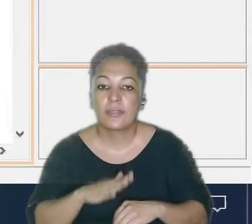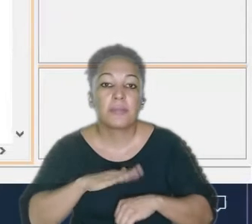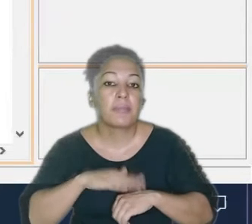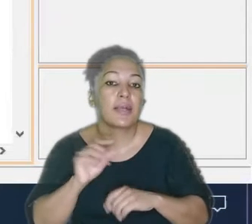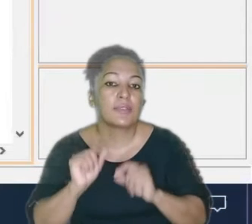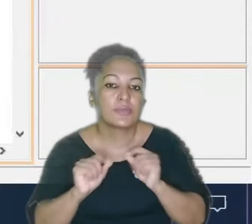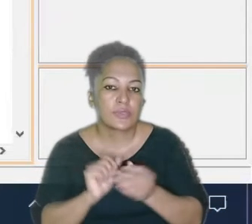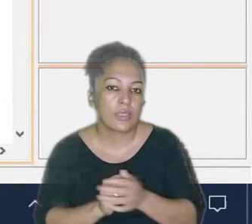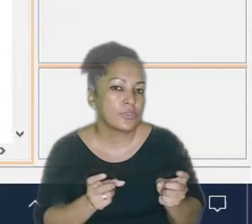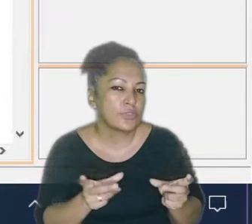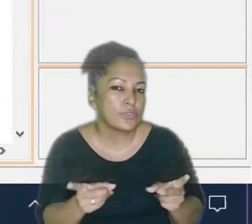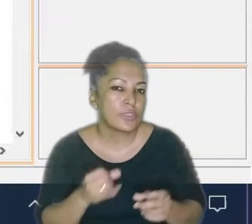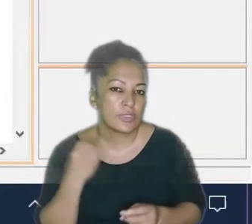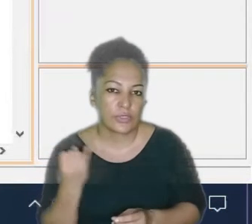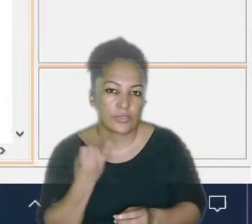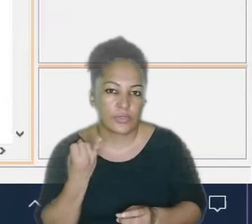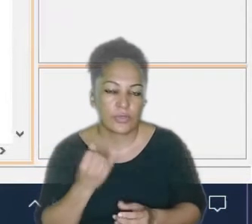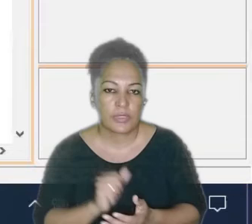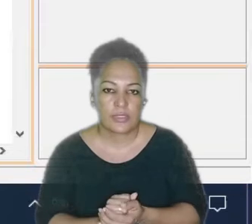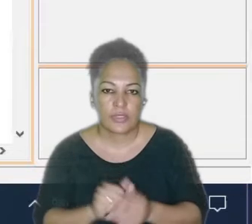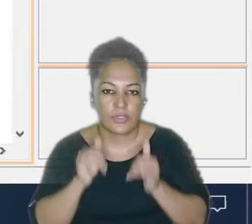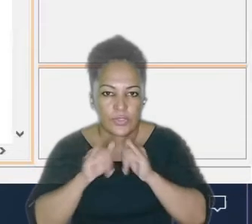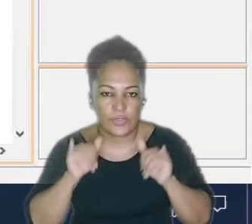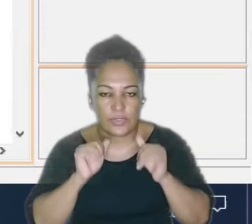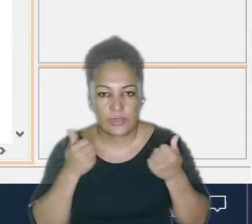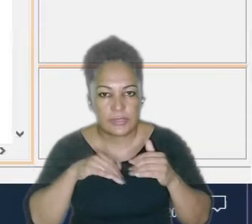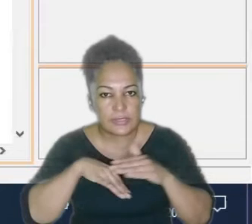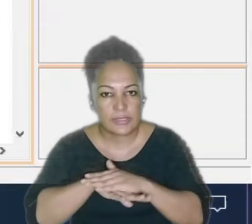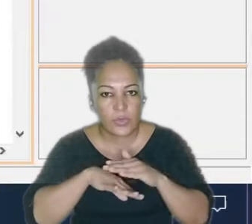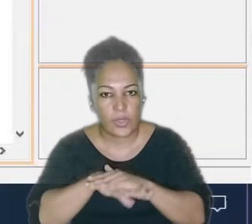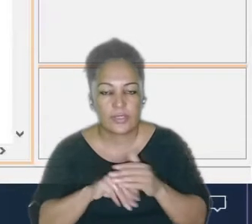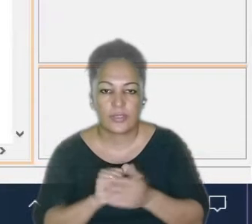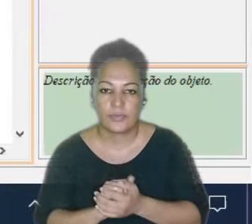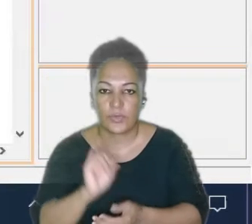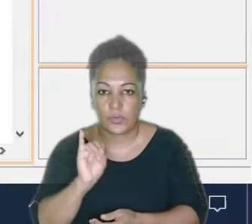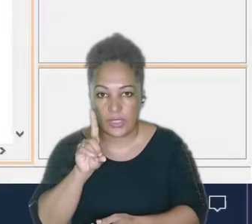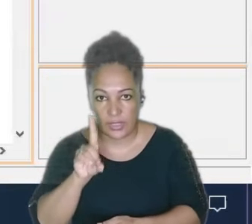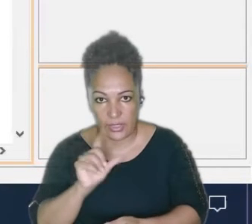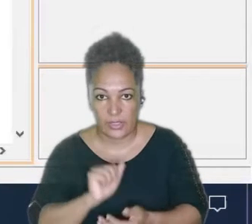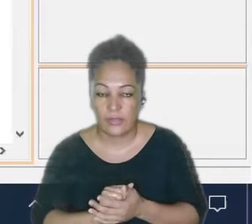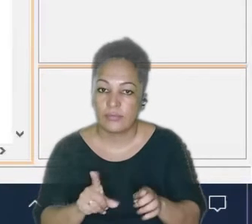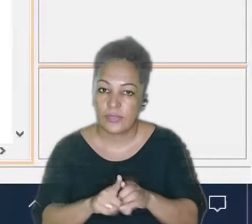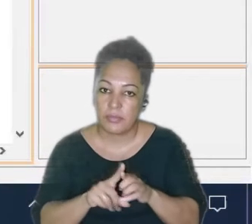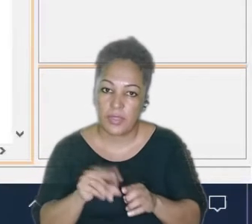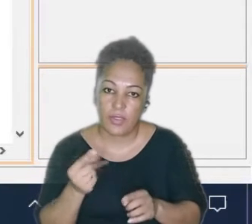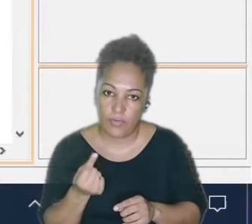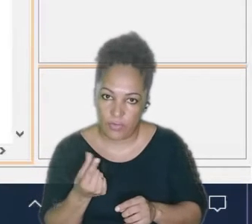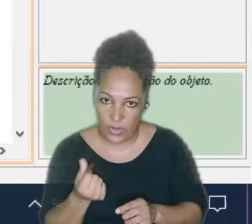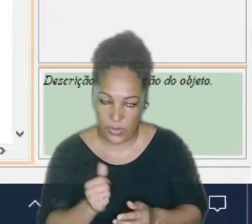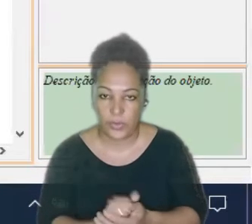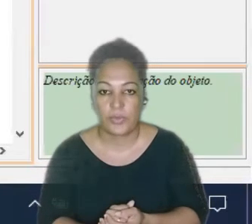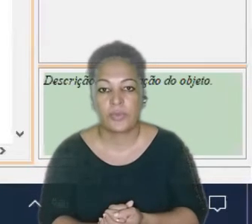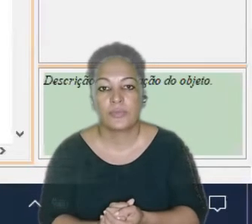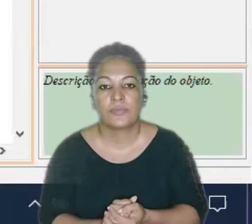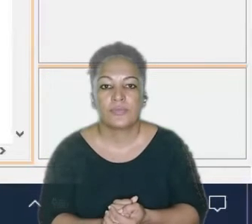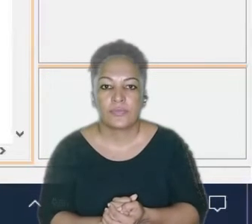Beleza, quais são de venda? Quais são as informações que venda precisa armazenar? O ID dela, o